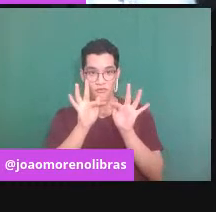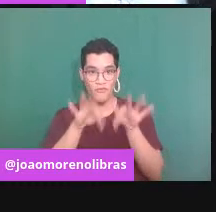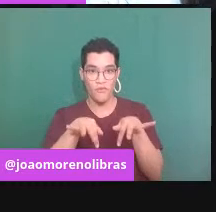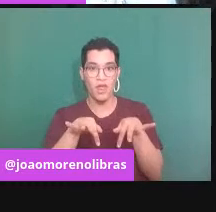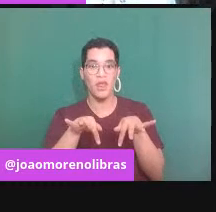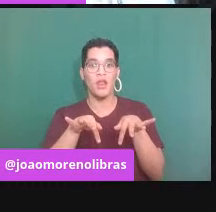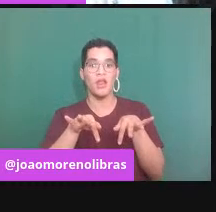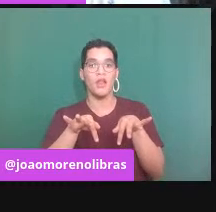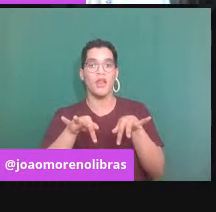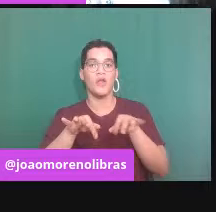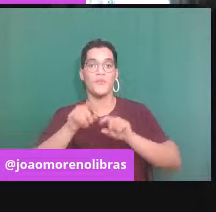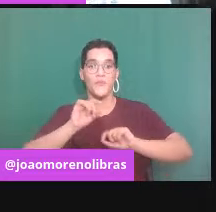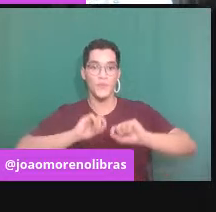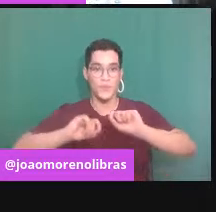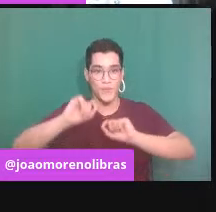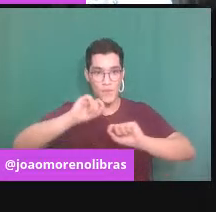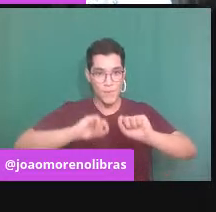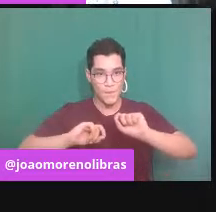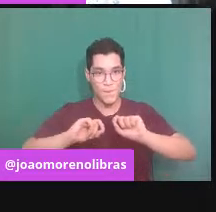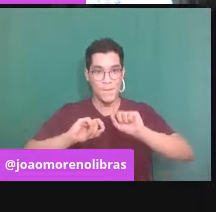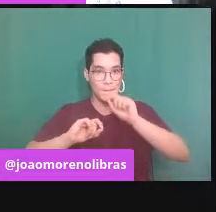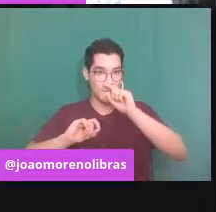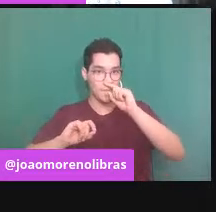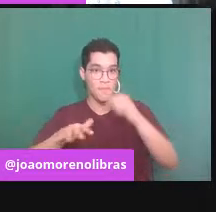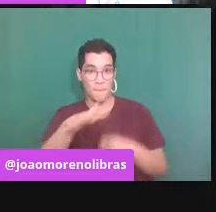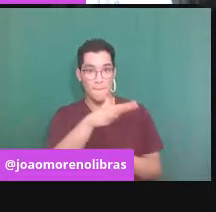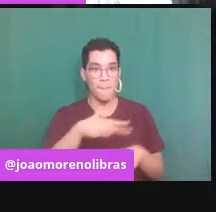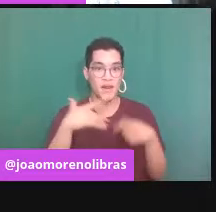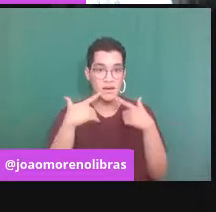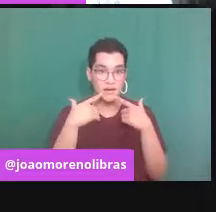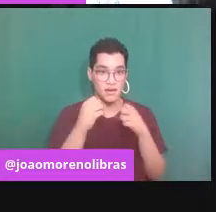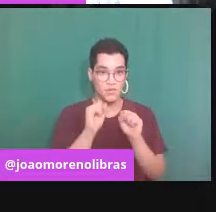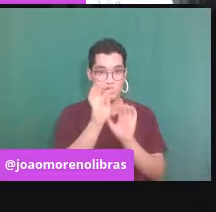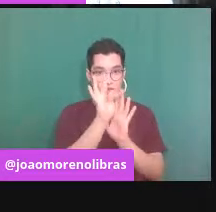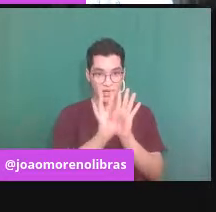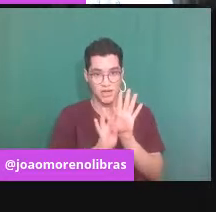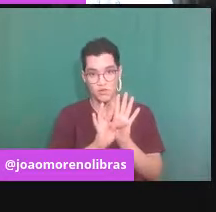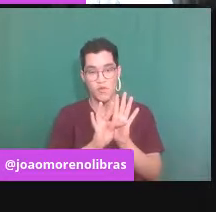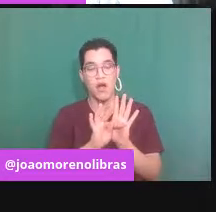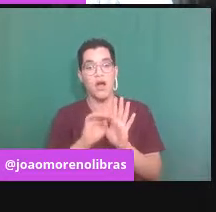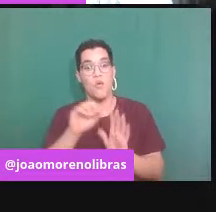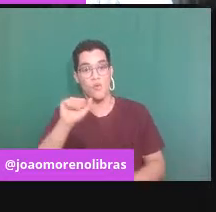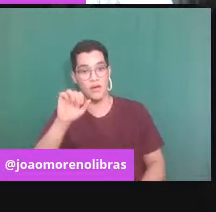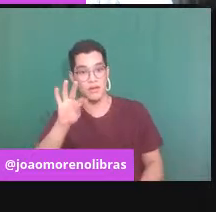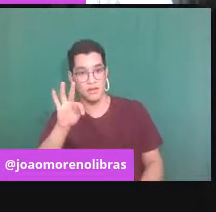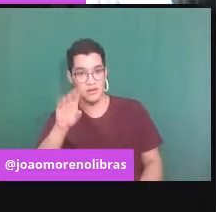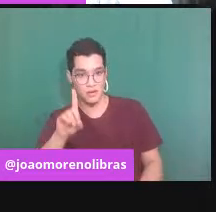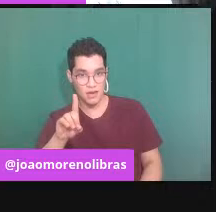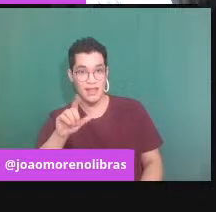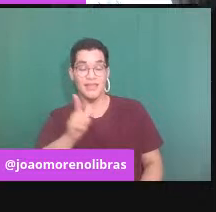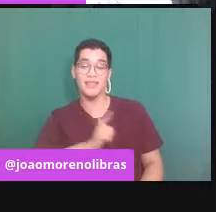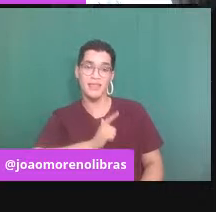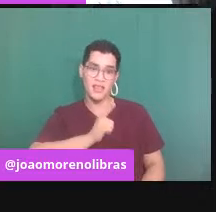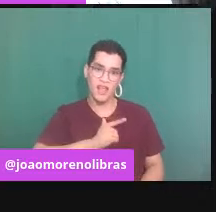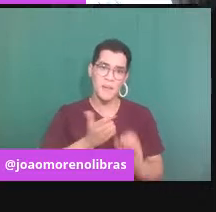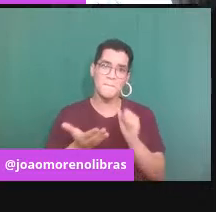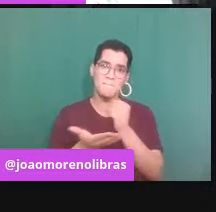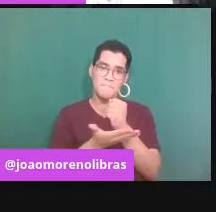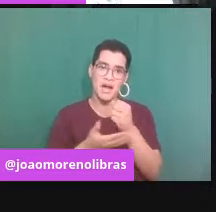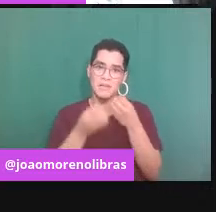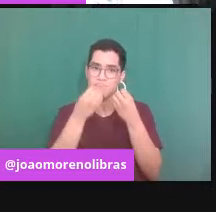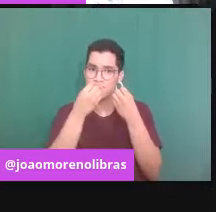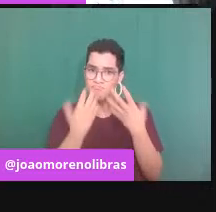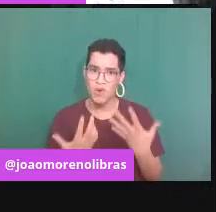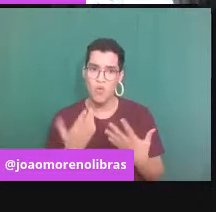reiterando, né, que nós temos aí na linguística textual e na TV subsídios à análise crítica de texto